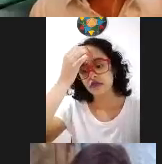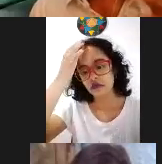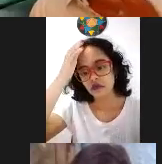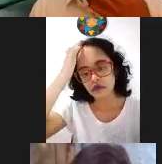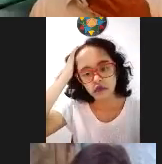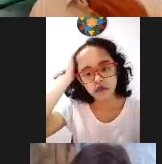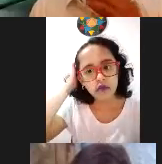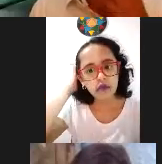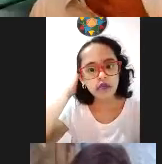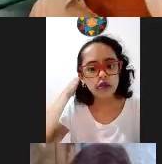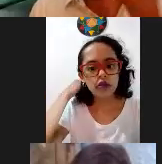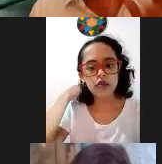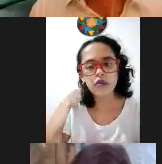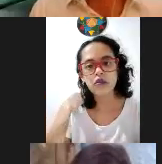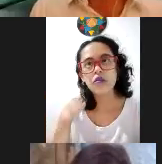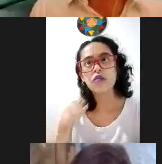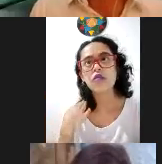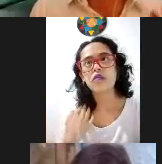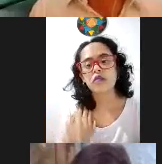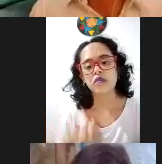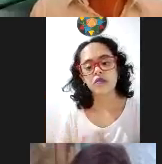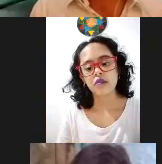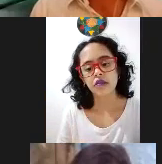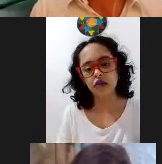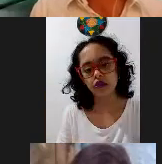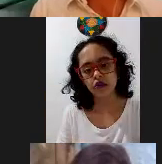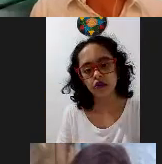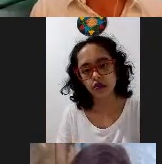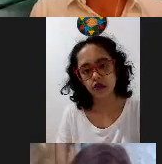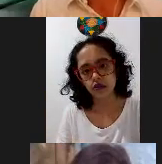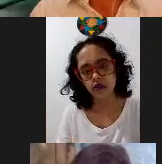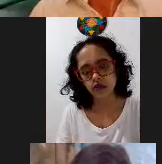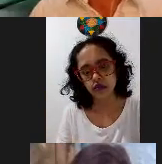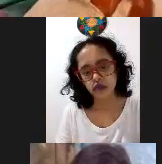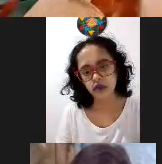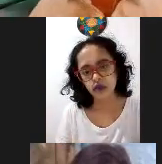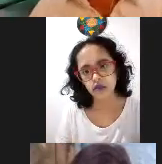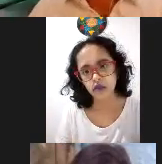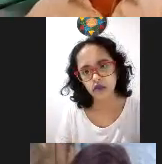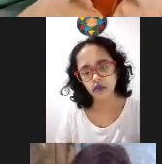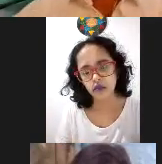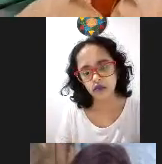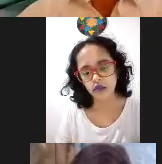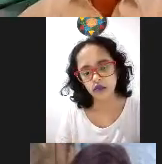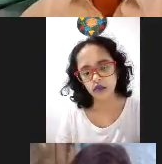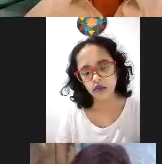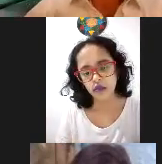Vai lá com o fono vai mexer aqui na boca dele, vai ajudar vocês. E aí o Felipe